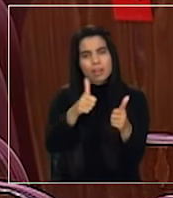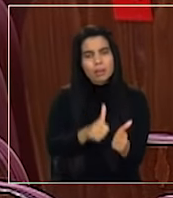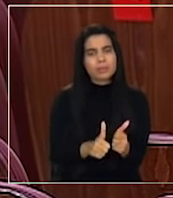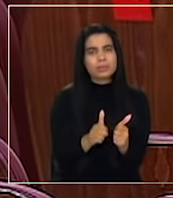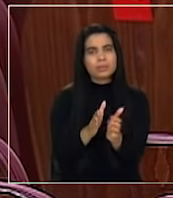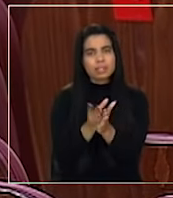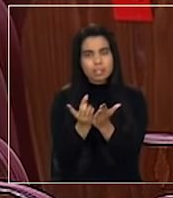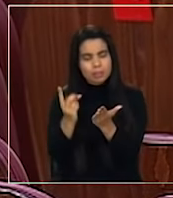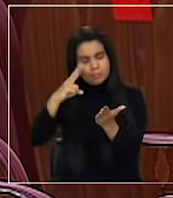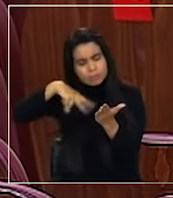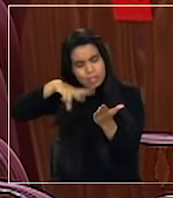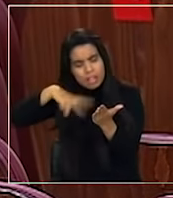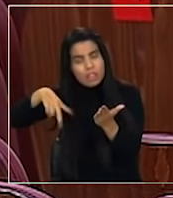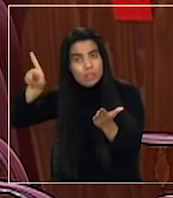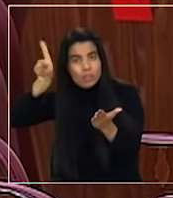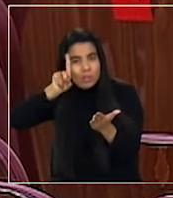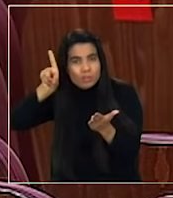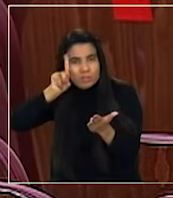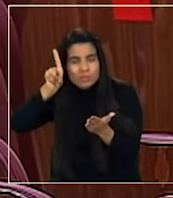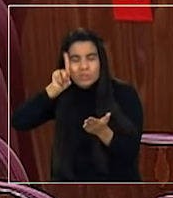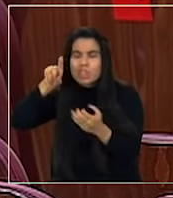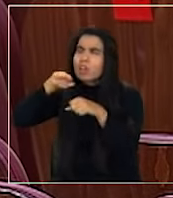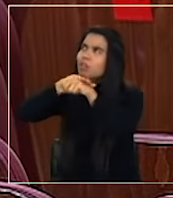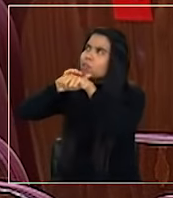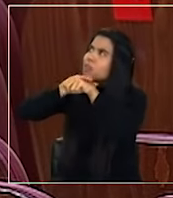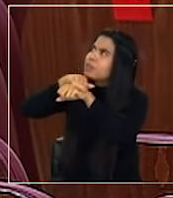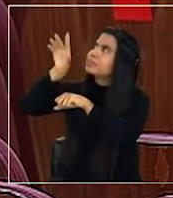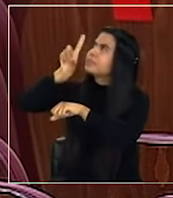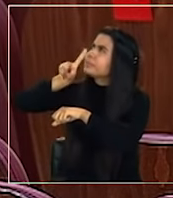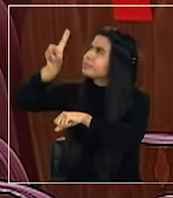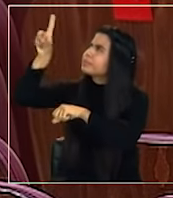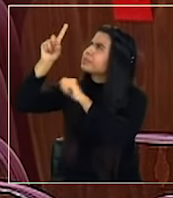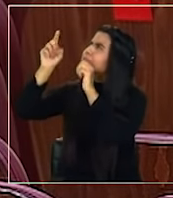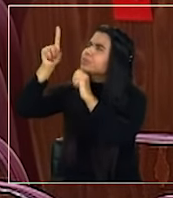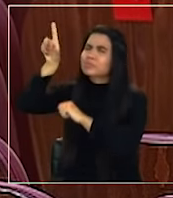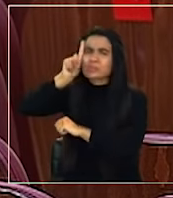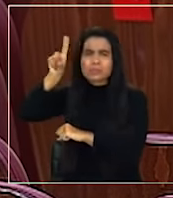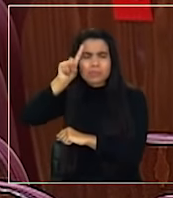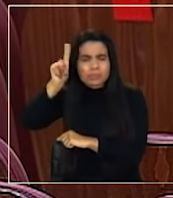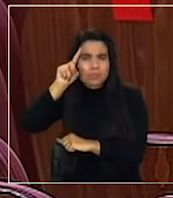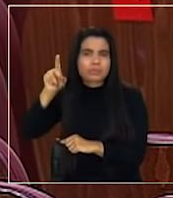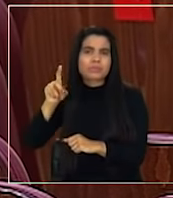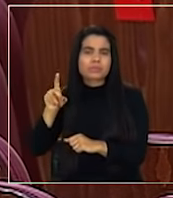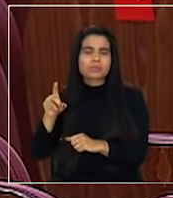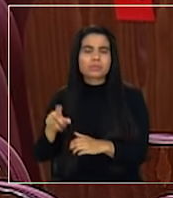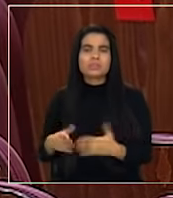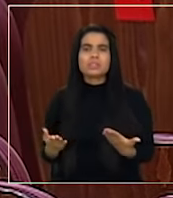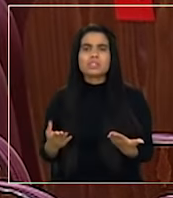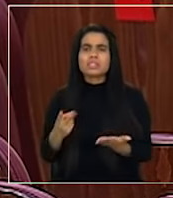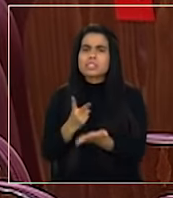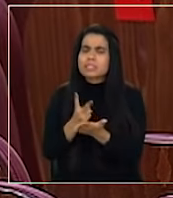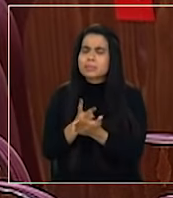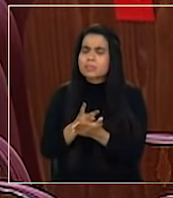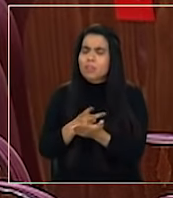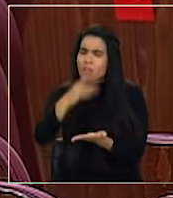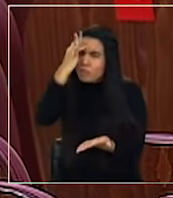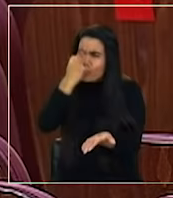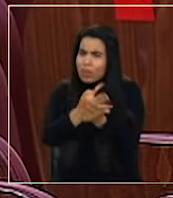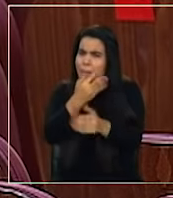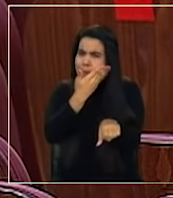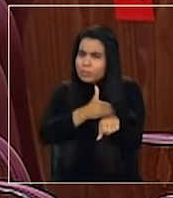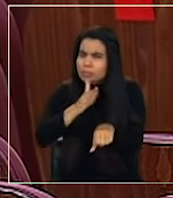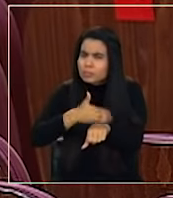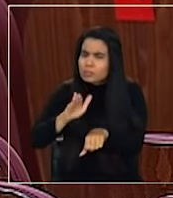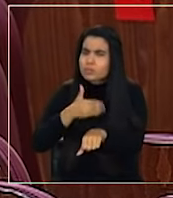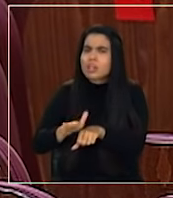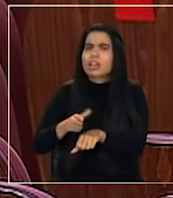palavra de Deus diariamente, fale com Deus diariamente em oração e mantenha a sua fé viva através